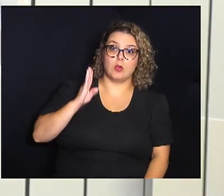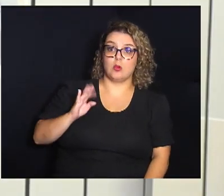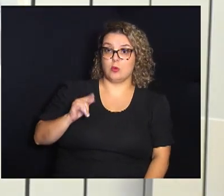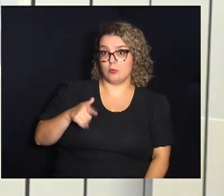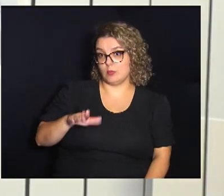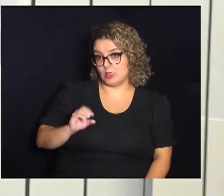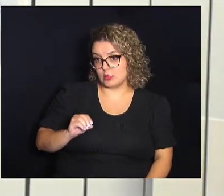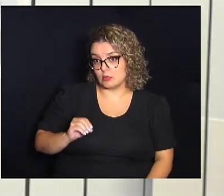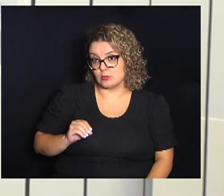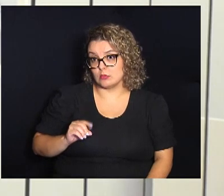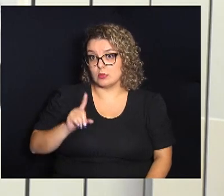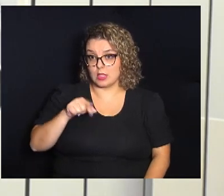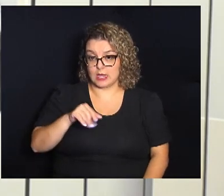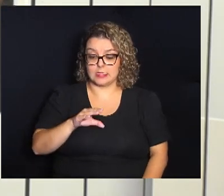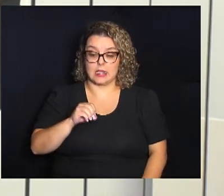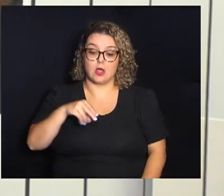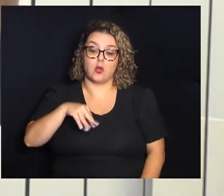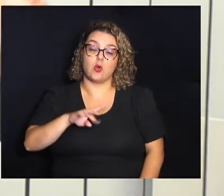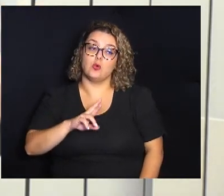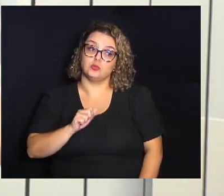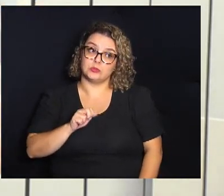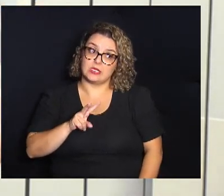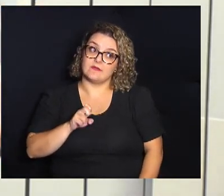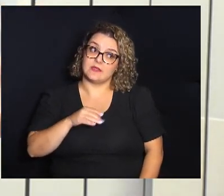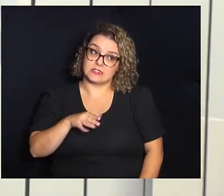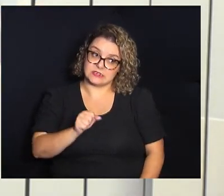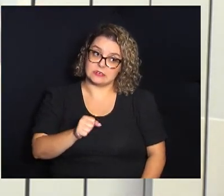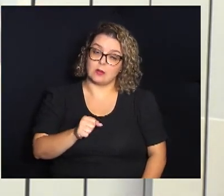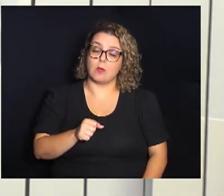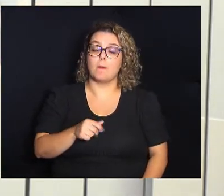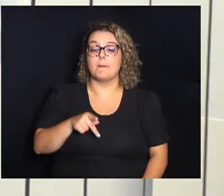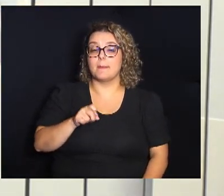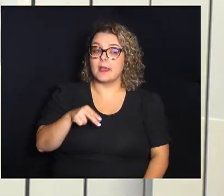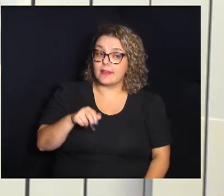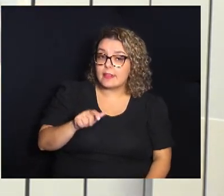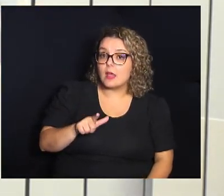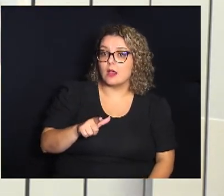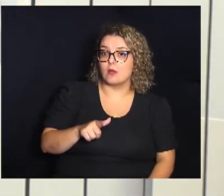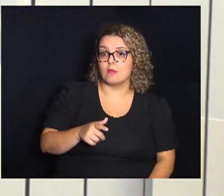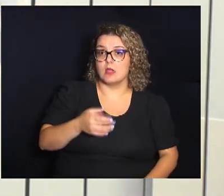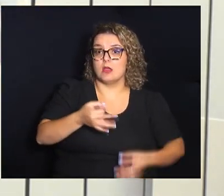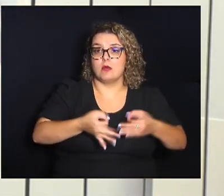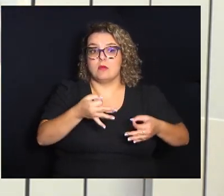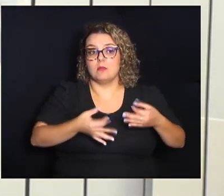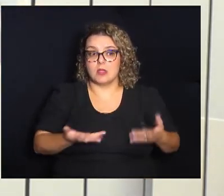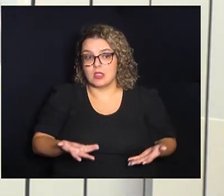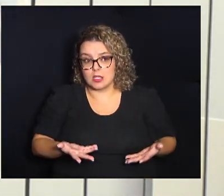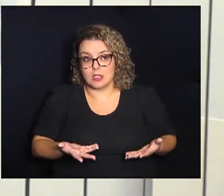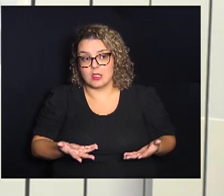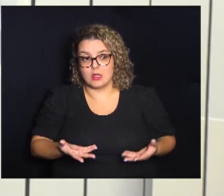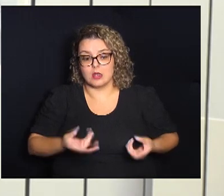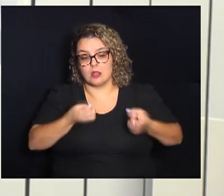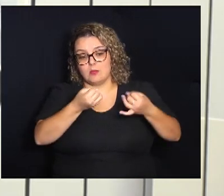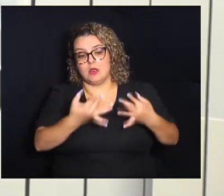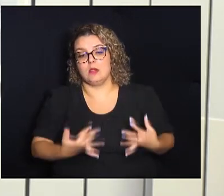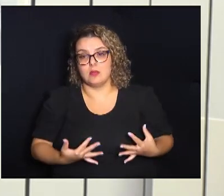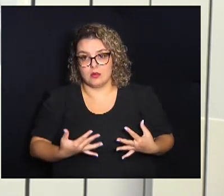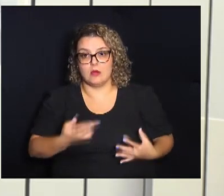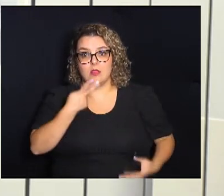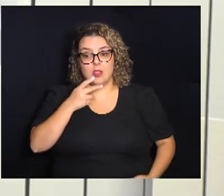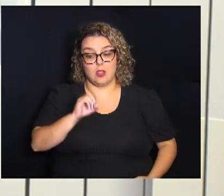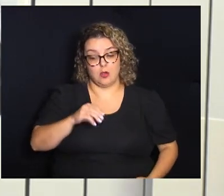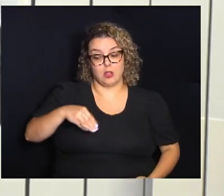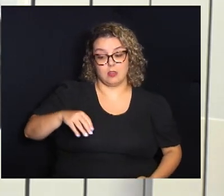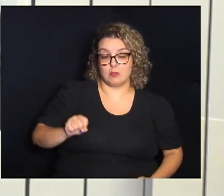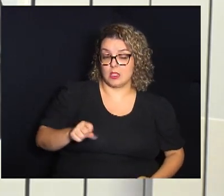na contravenção penal. E uma das justificativas aborda a questão do vício, né? A própria OMS, a